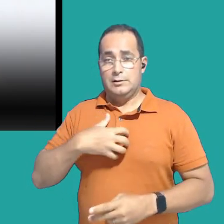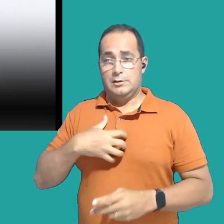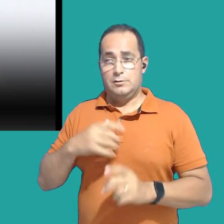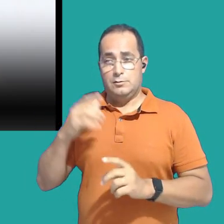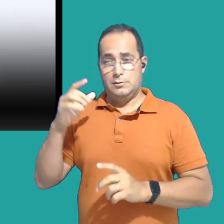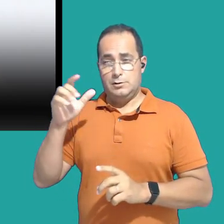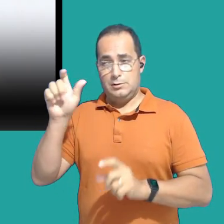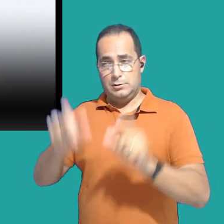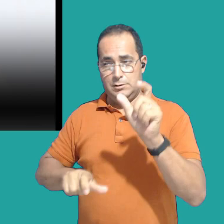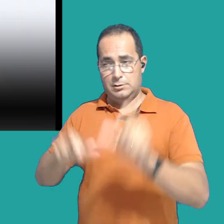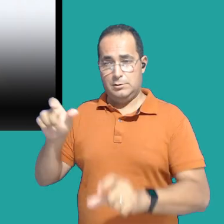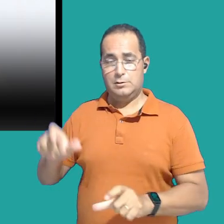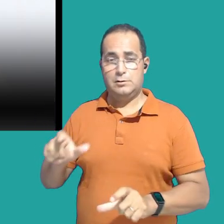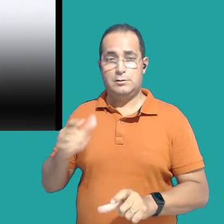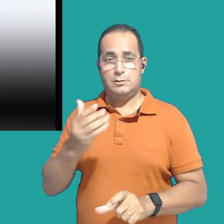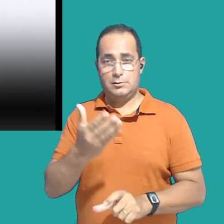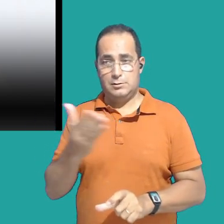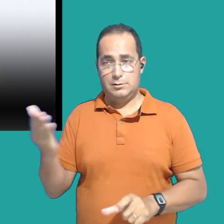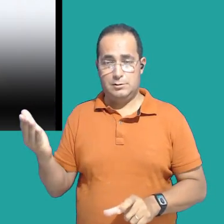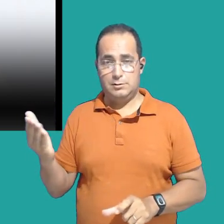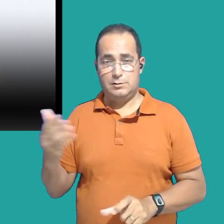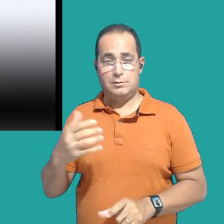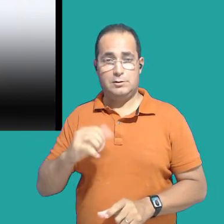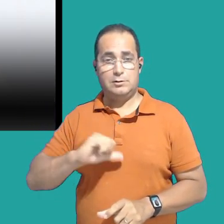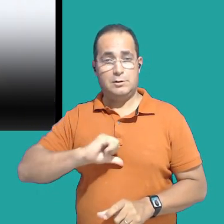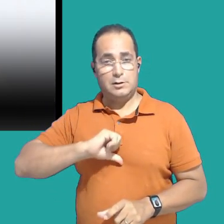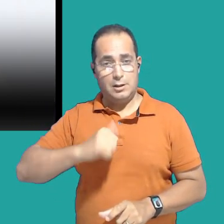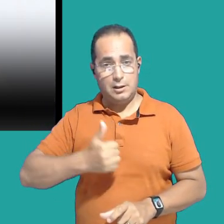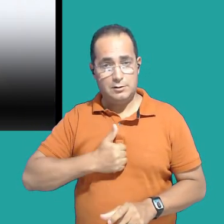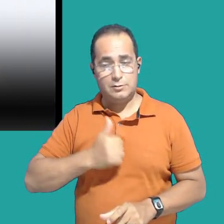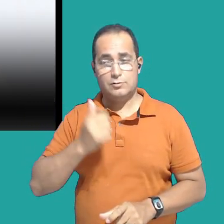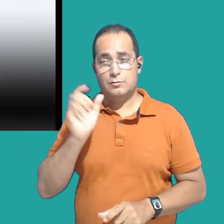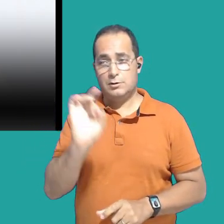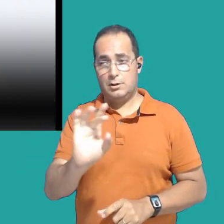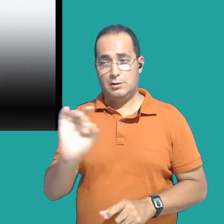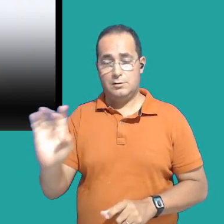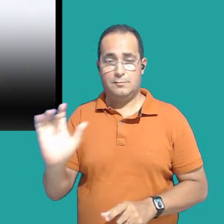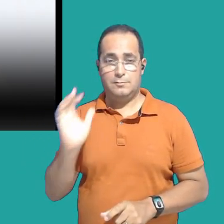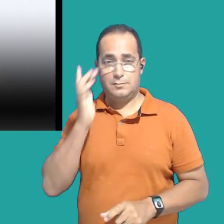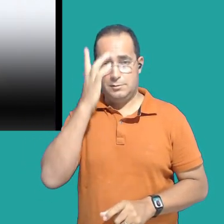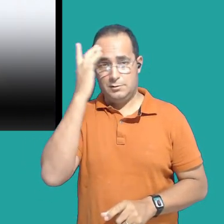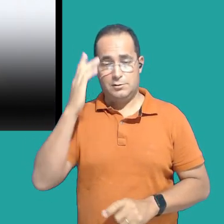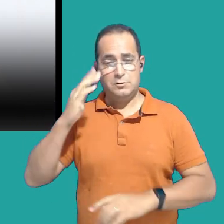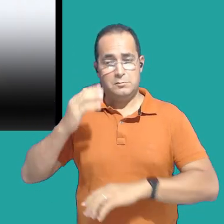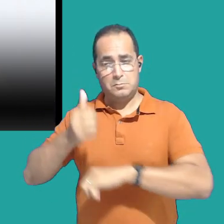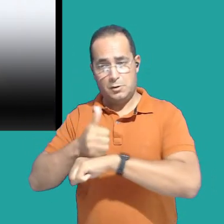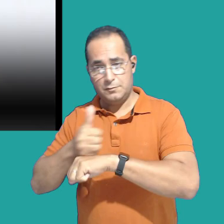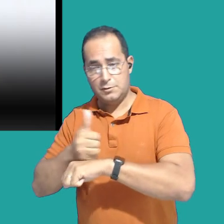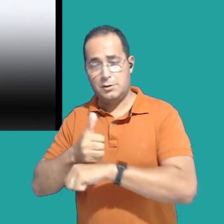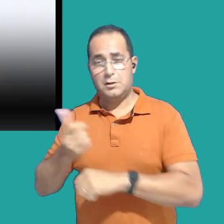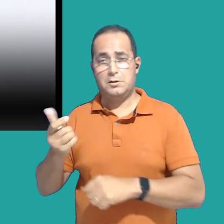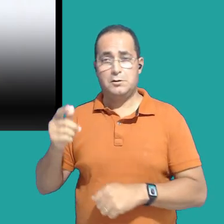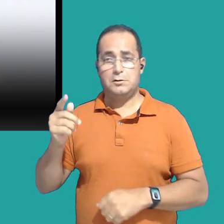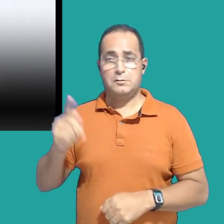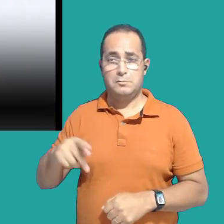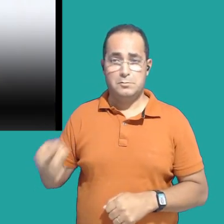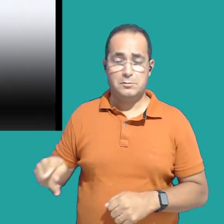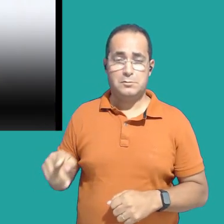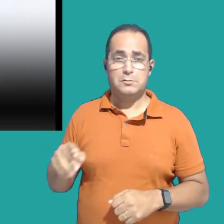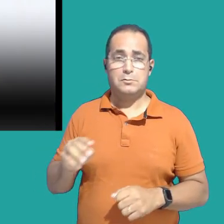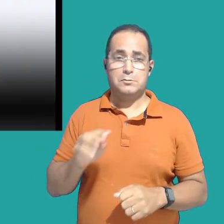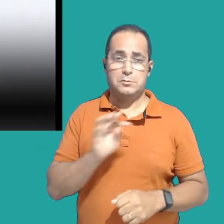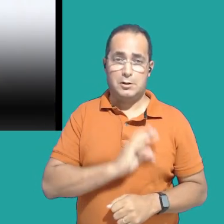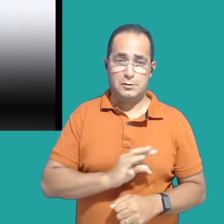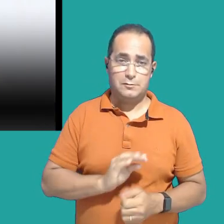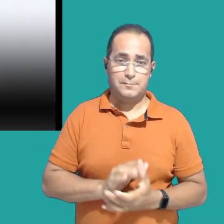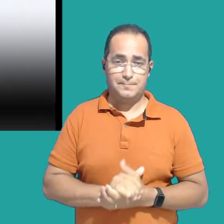às ações invisíveis, né, que são exatamente as atitudinais, dos profissionais, dos